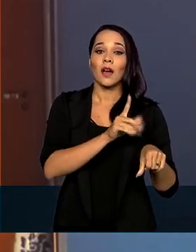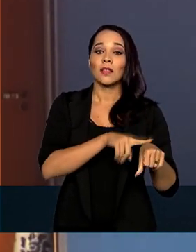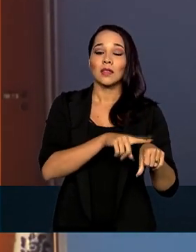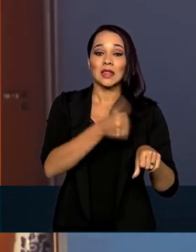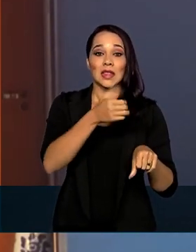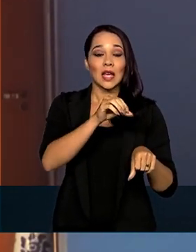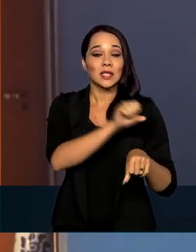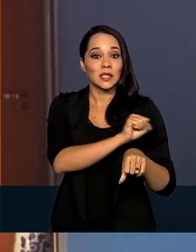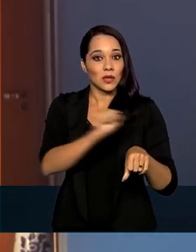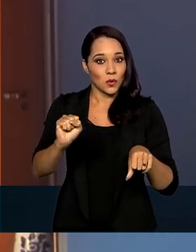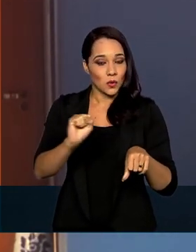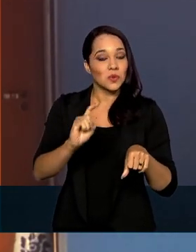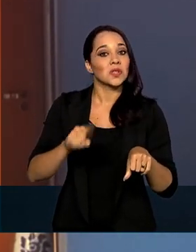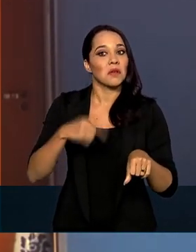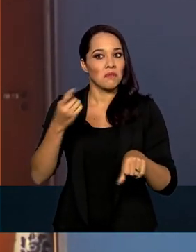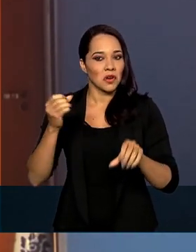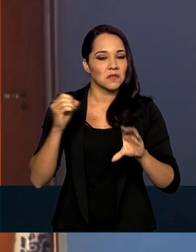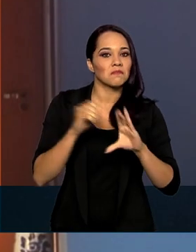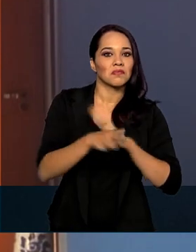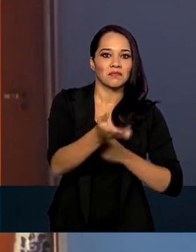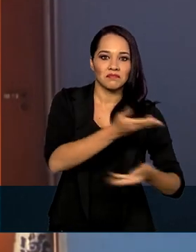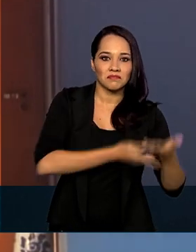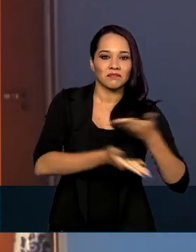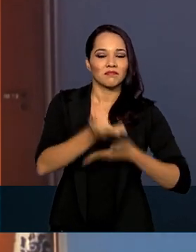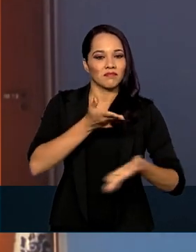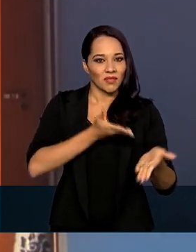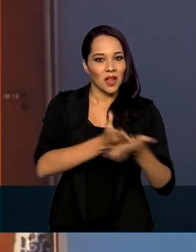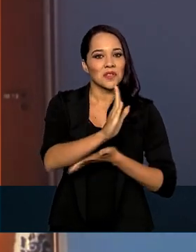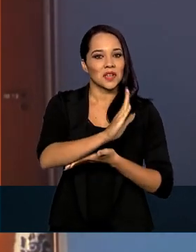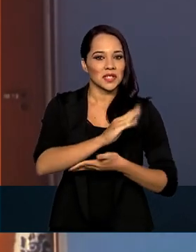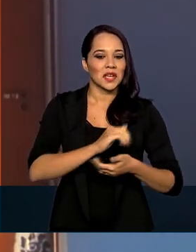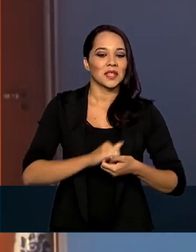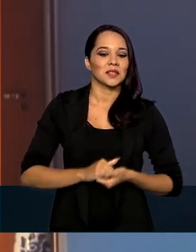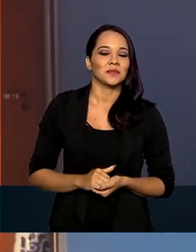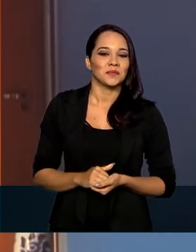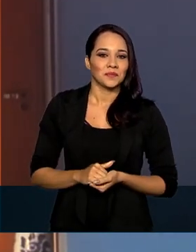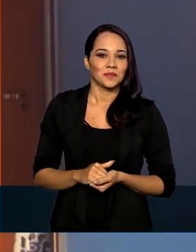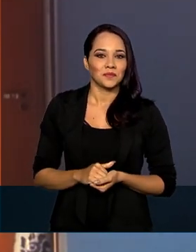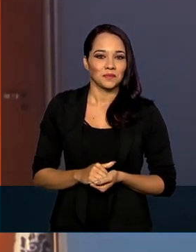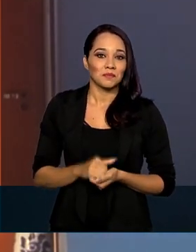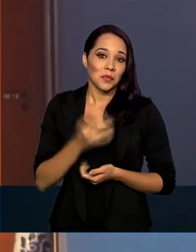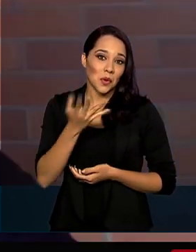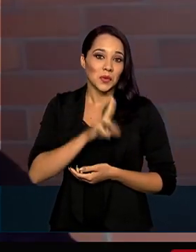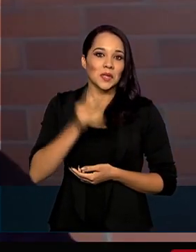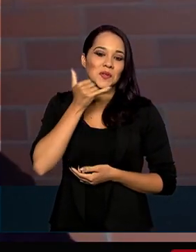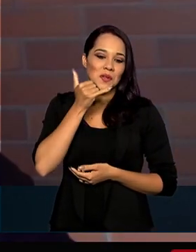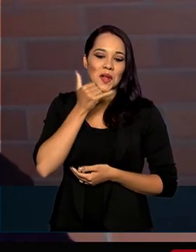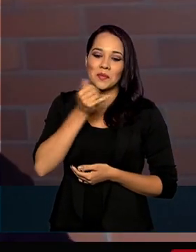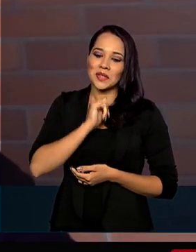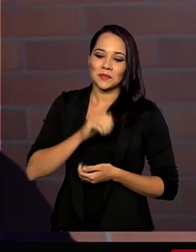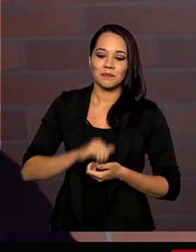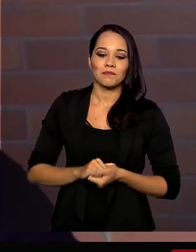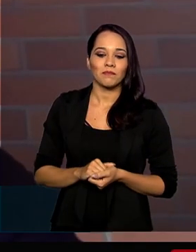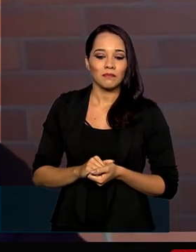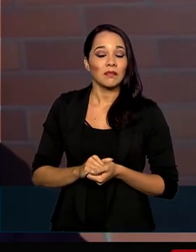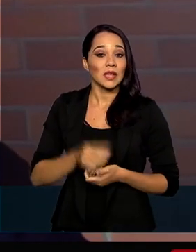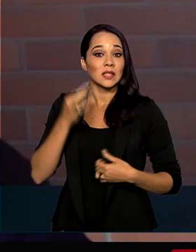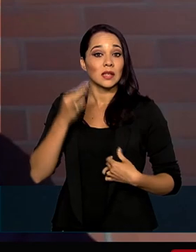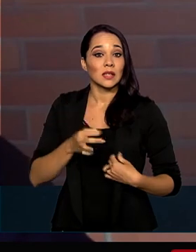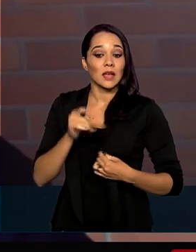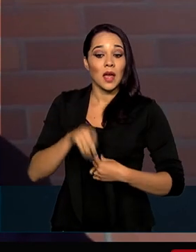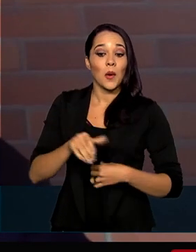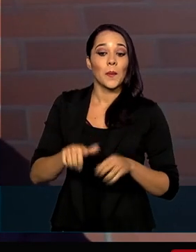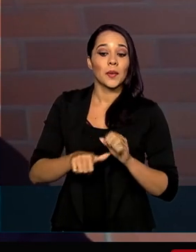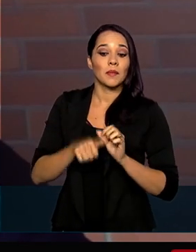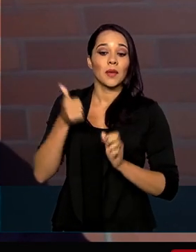até 10 segundos depois que a transação for autorizada pelo celular, por exemplo. Sem dúvida nenhuma, o PIX é o primeiro